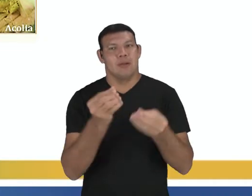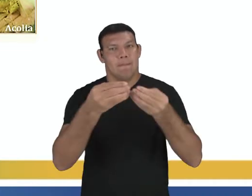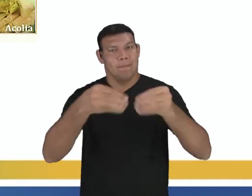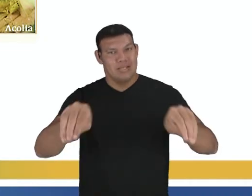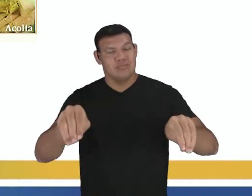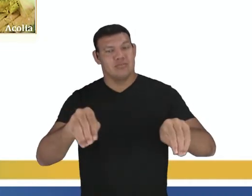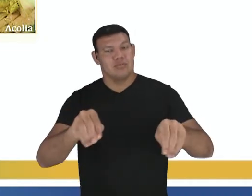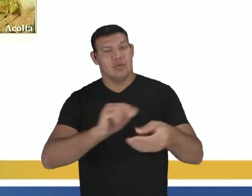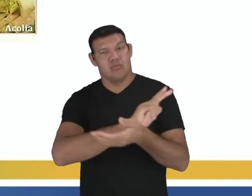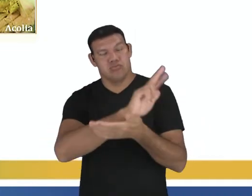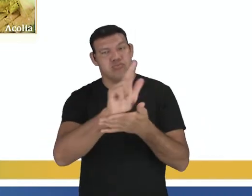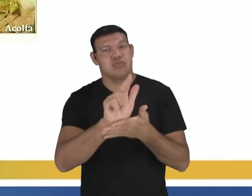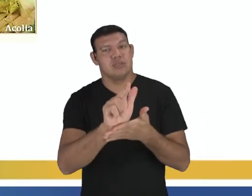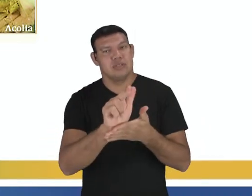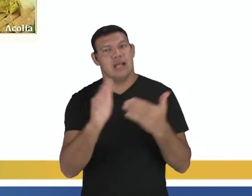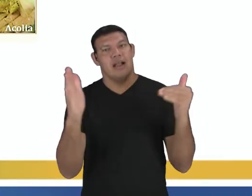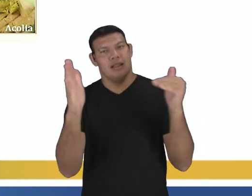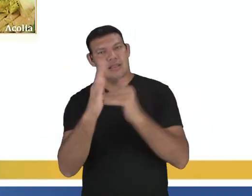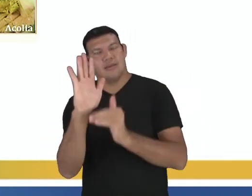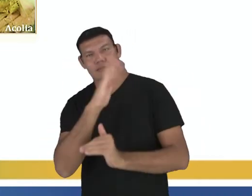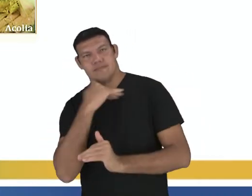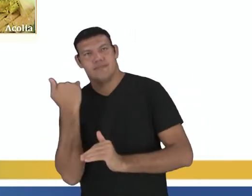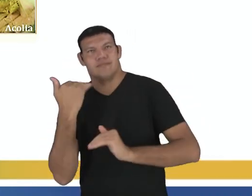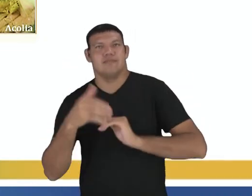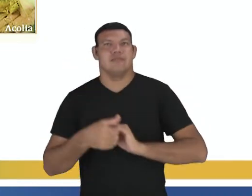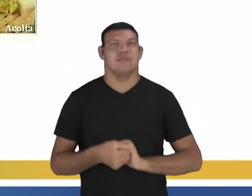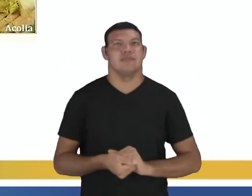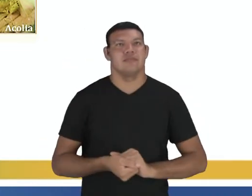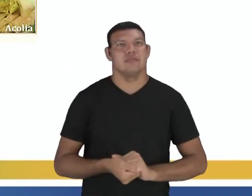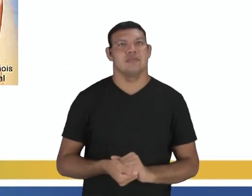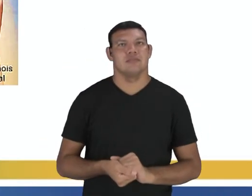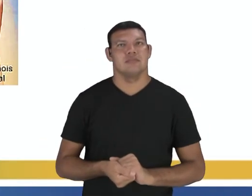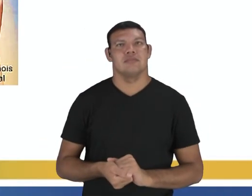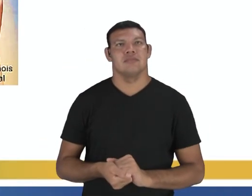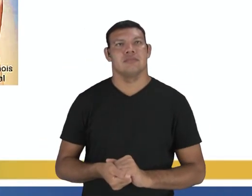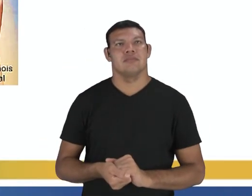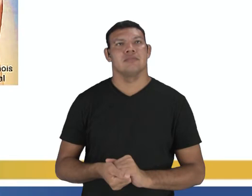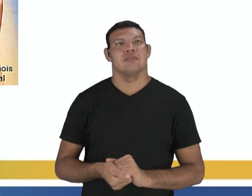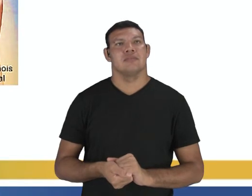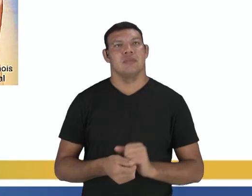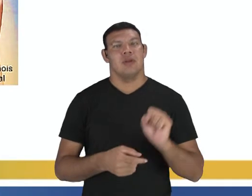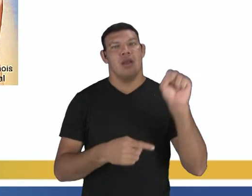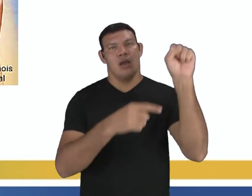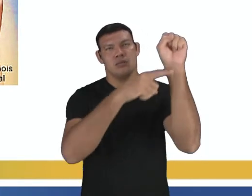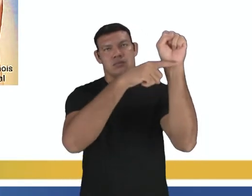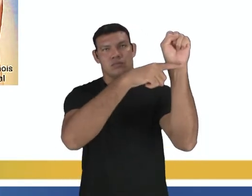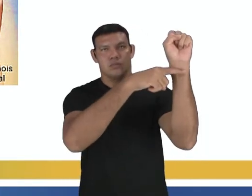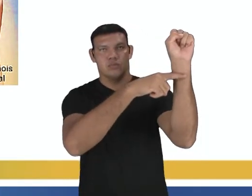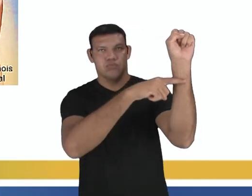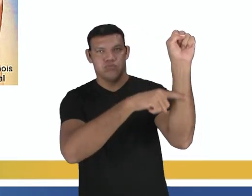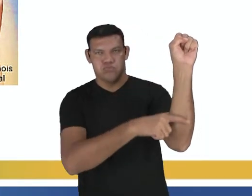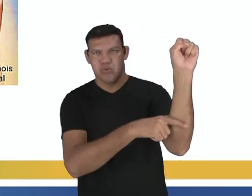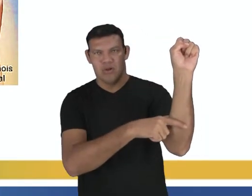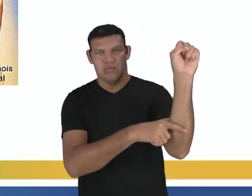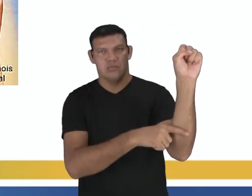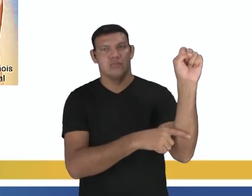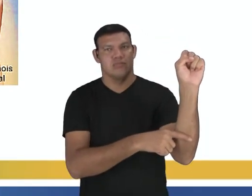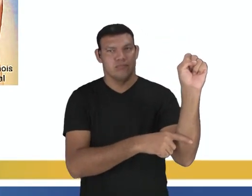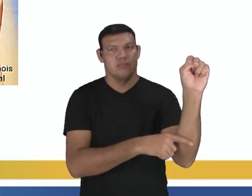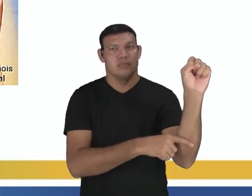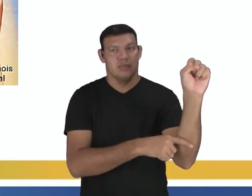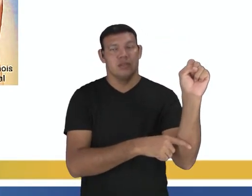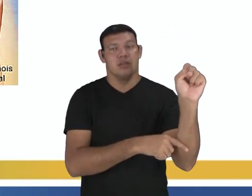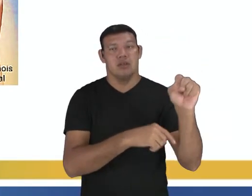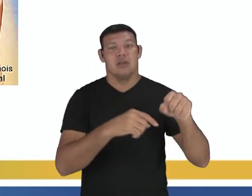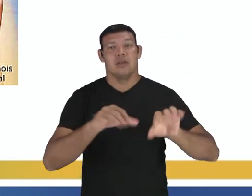vai ter diversos prejuízos e pode chegar até a morte, tá bom? Nós temos a sífilis, que é uma IST